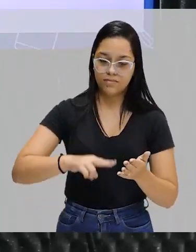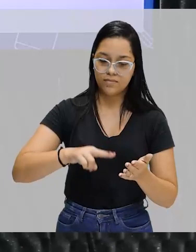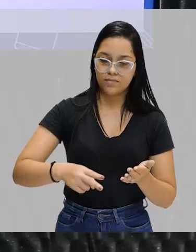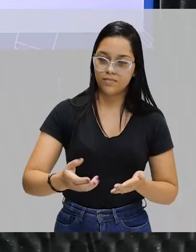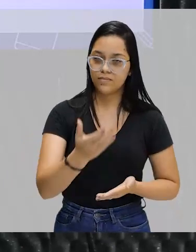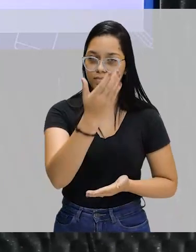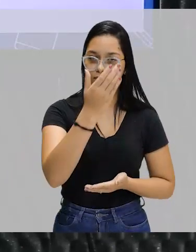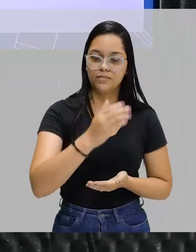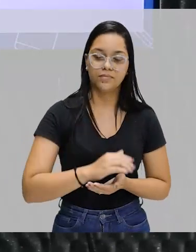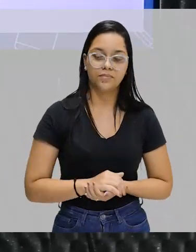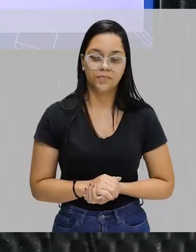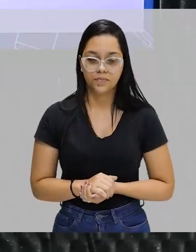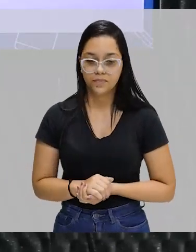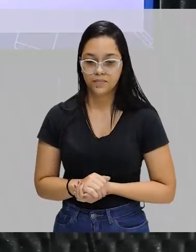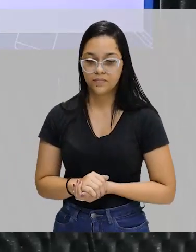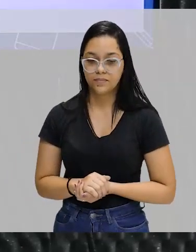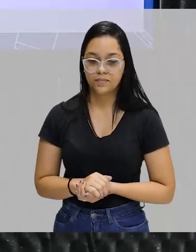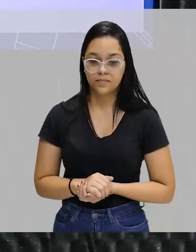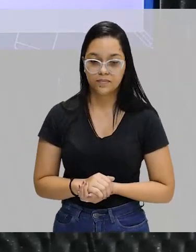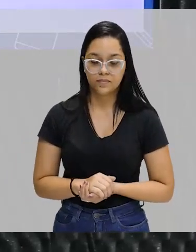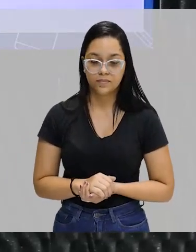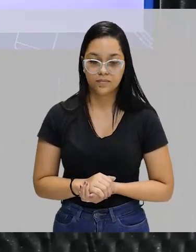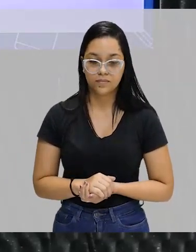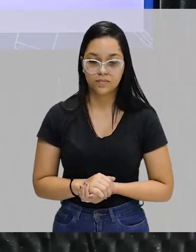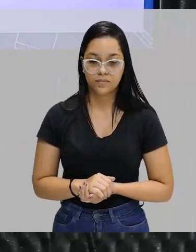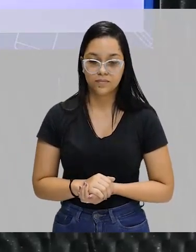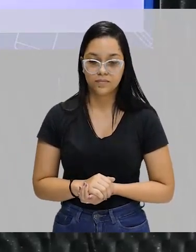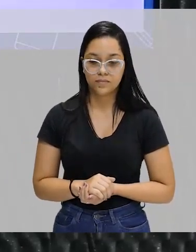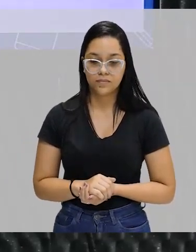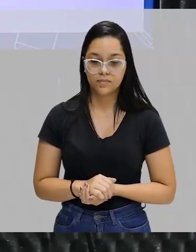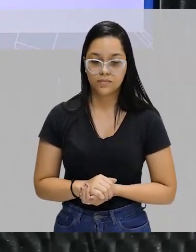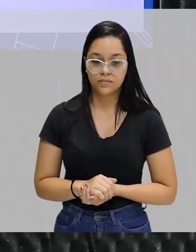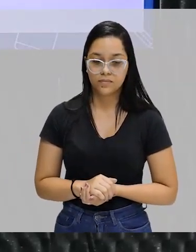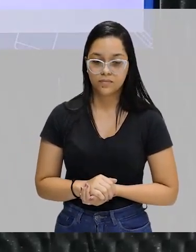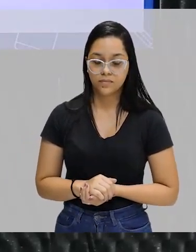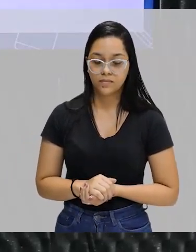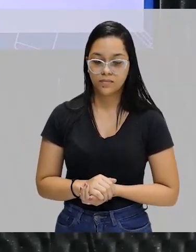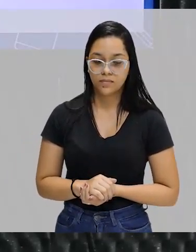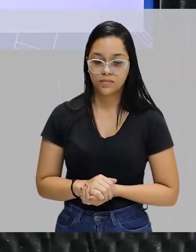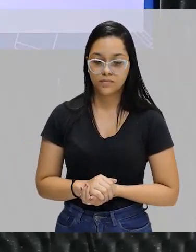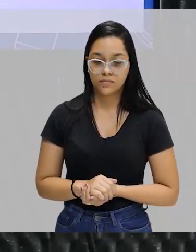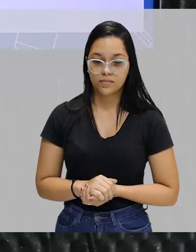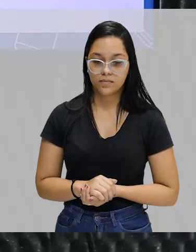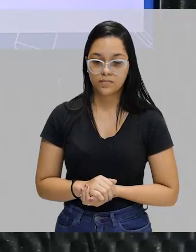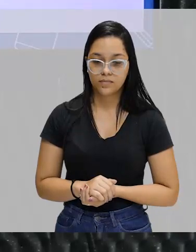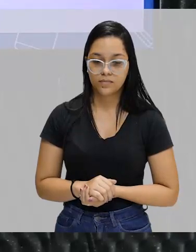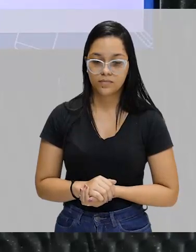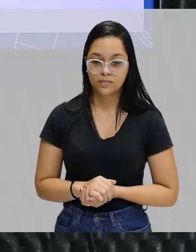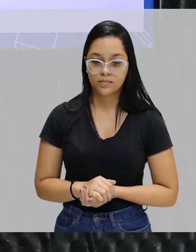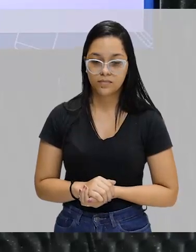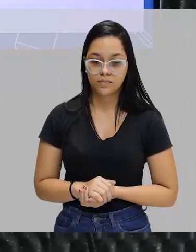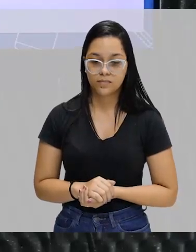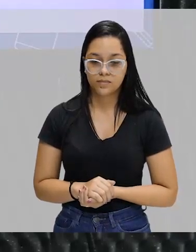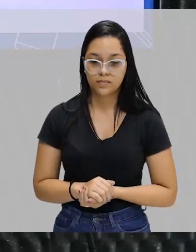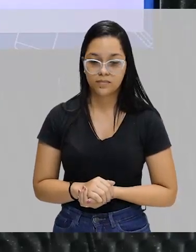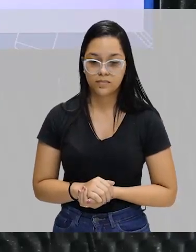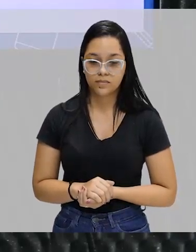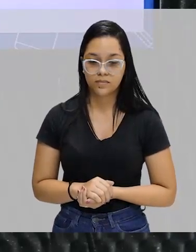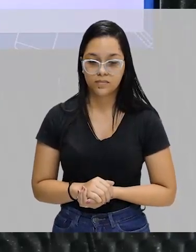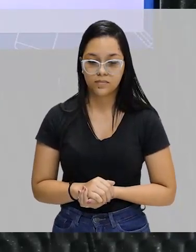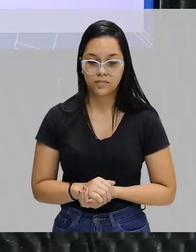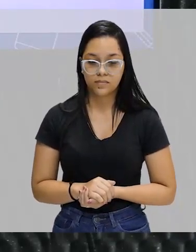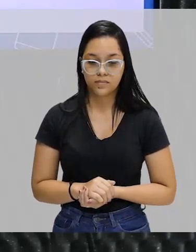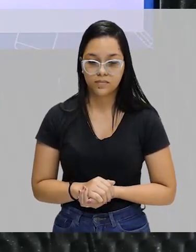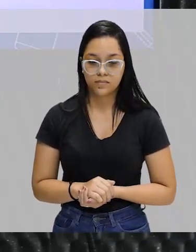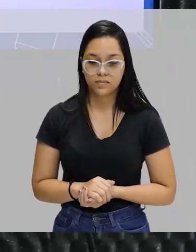vida não é tempo que corre do meu Natal à minha morte. Minha vida é o meu dia de